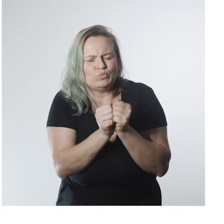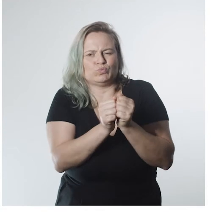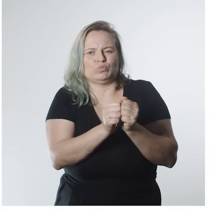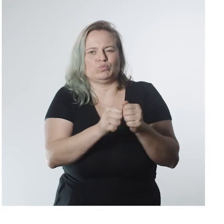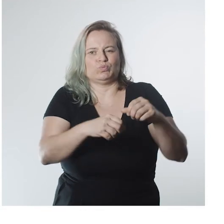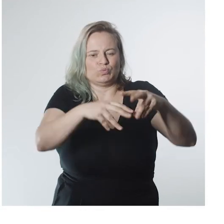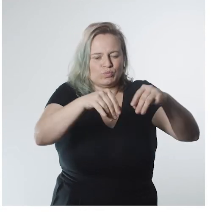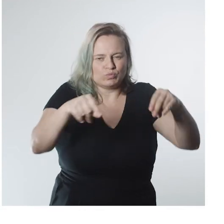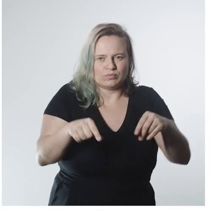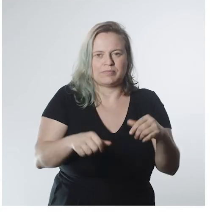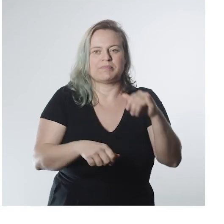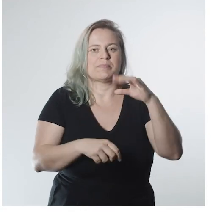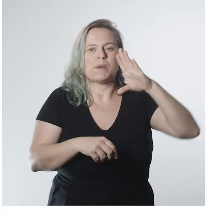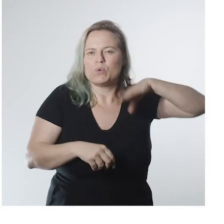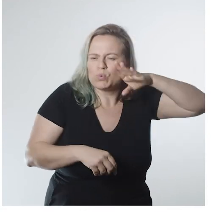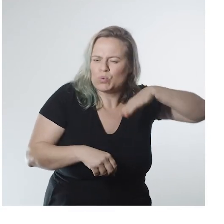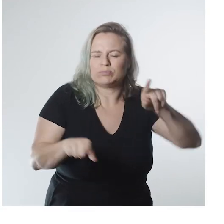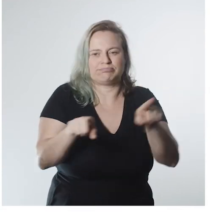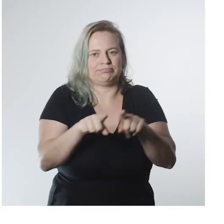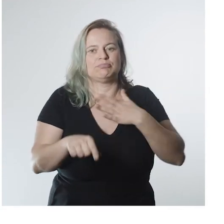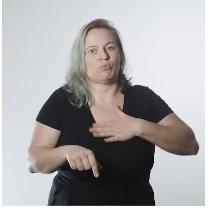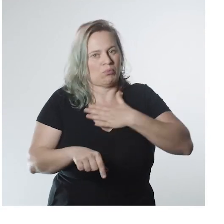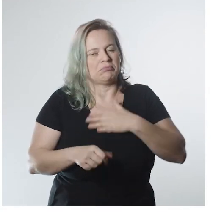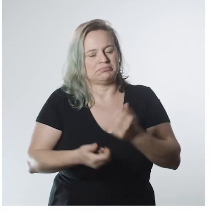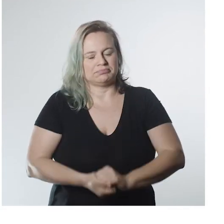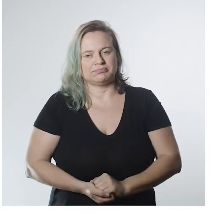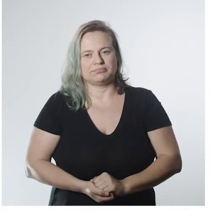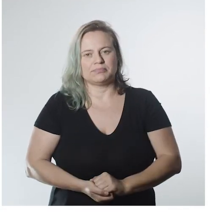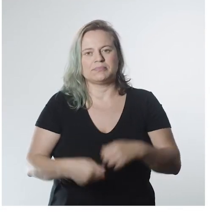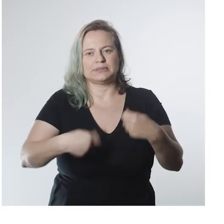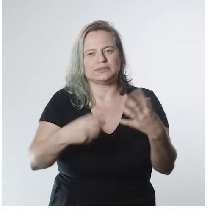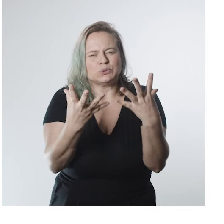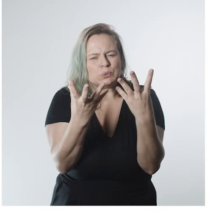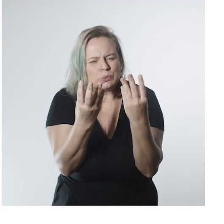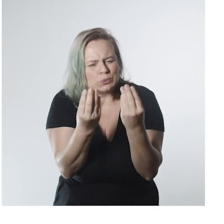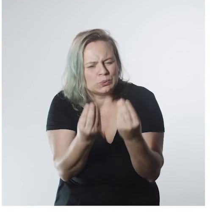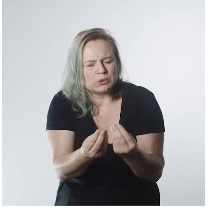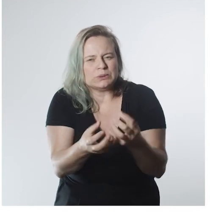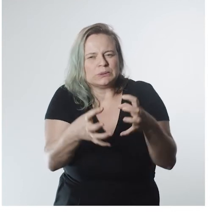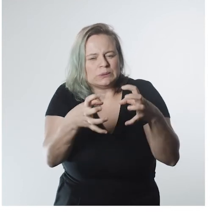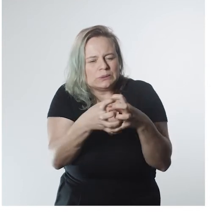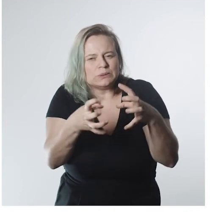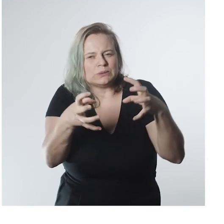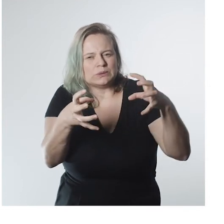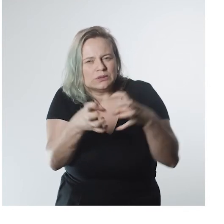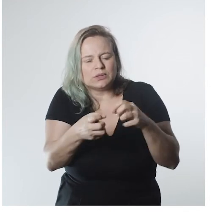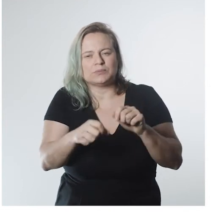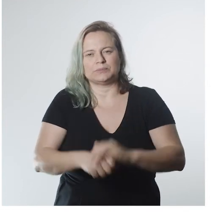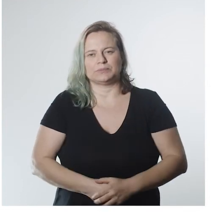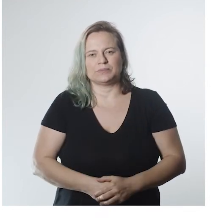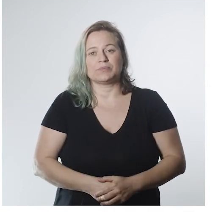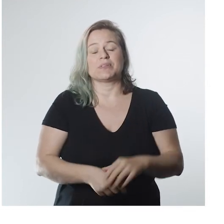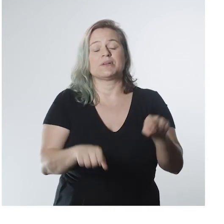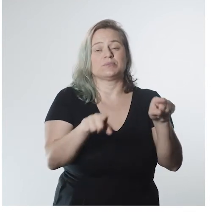Pimenta, se for da preferência, né? Deixar ela secar um pouquinho, gente, para ela ficar crocante, essa é a ideia. Né? Então a gente vai ter o arroz,